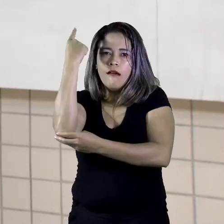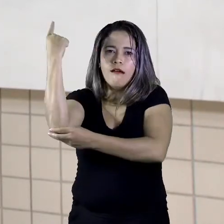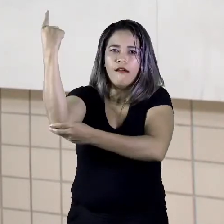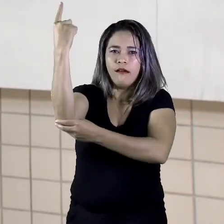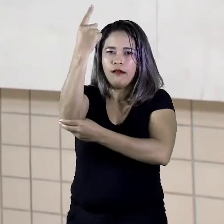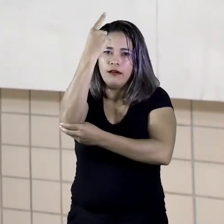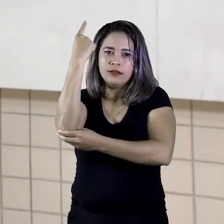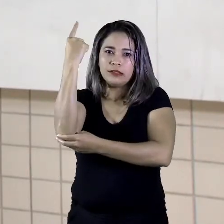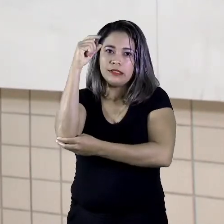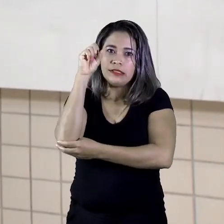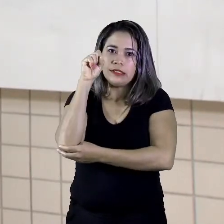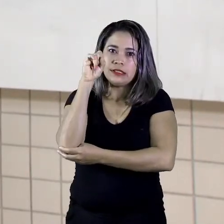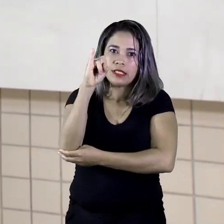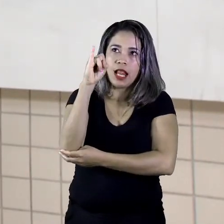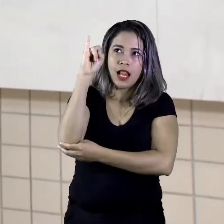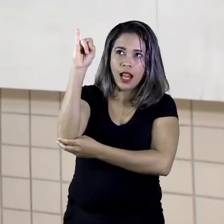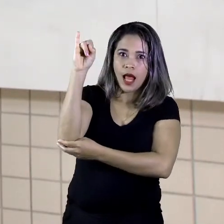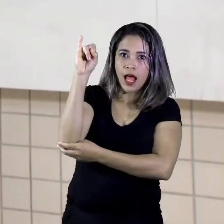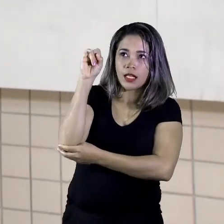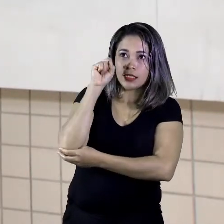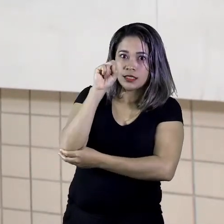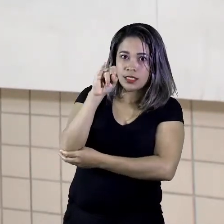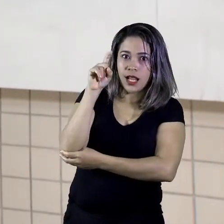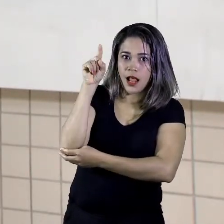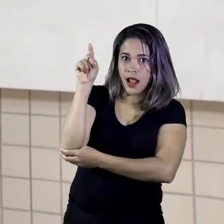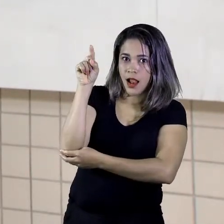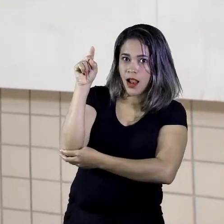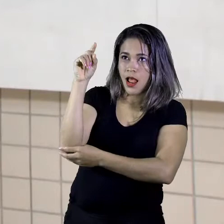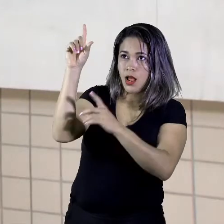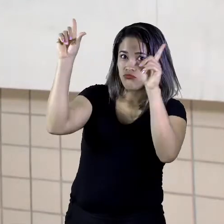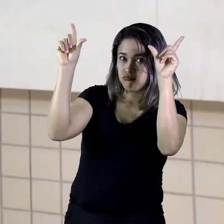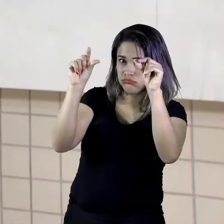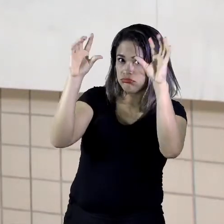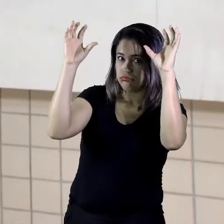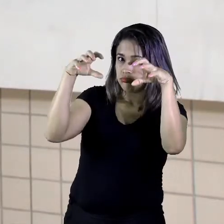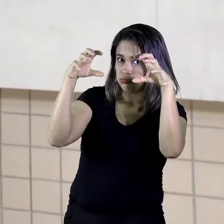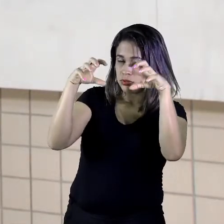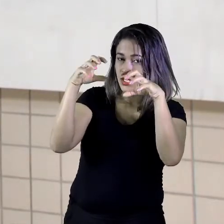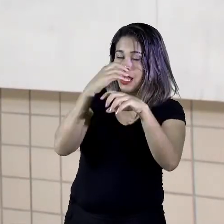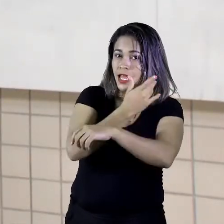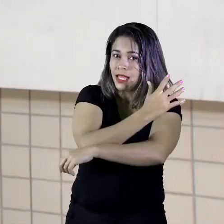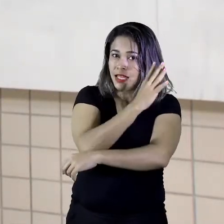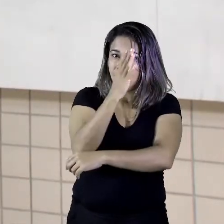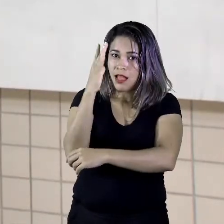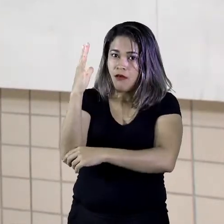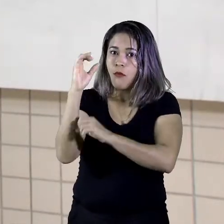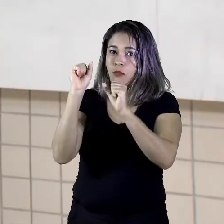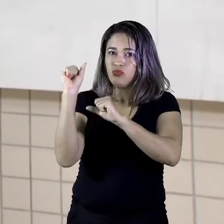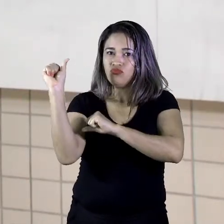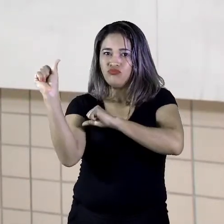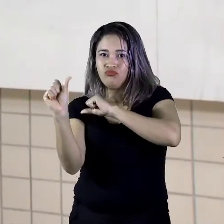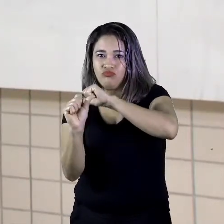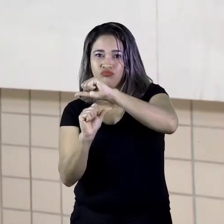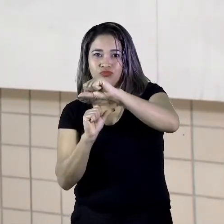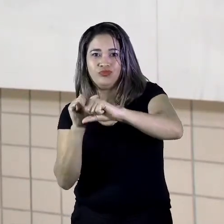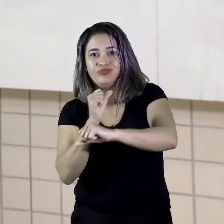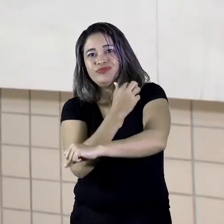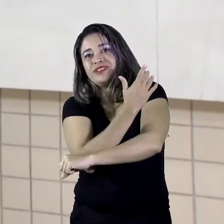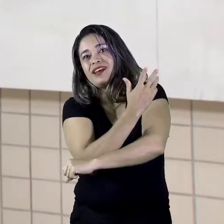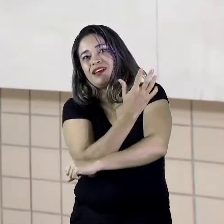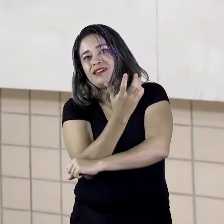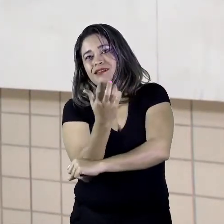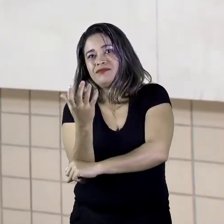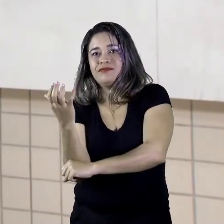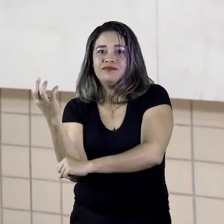lá diminuir a quantidade de chuva, essas árvores elas pode haver uma mudança na vegetação da Amazônia